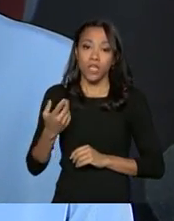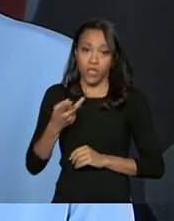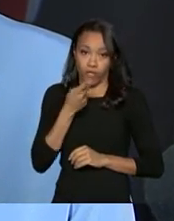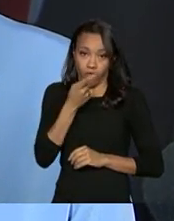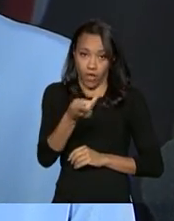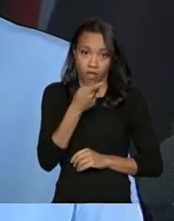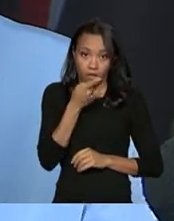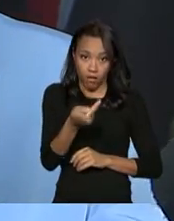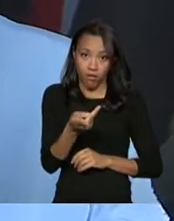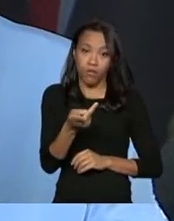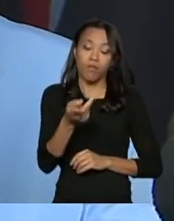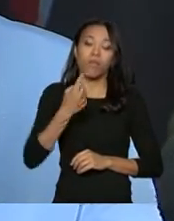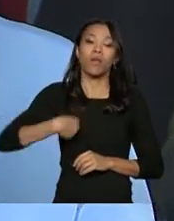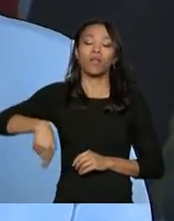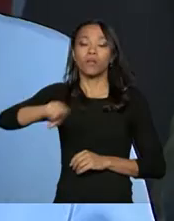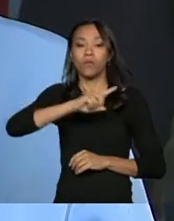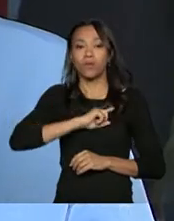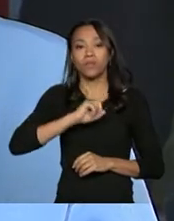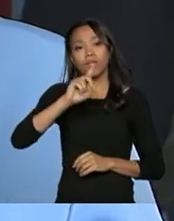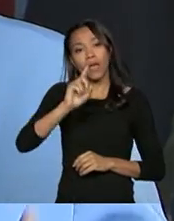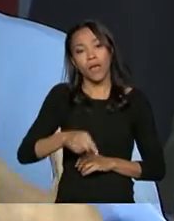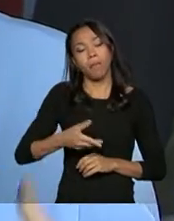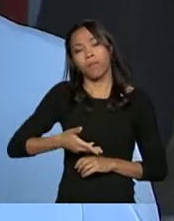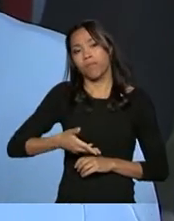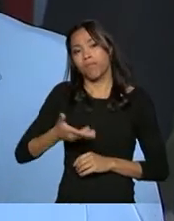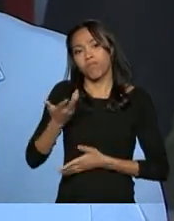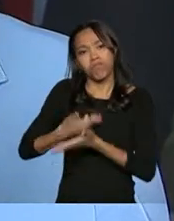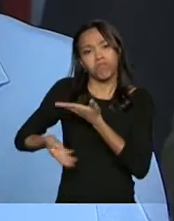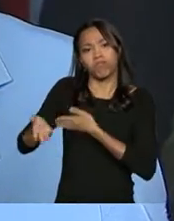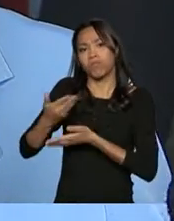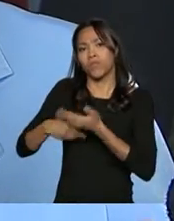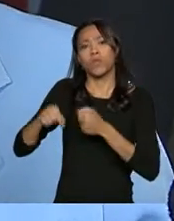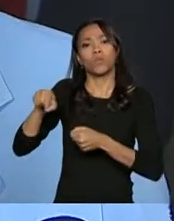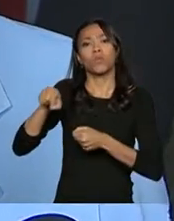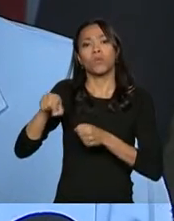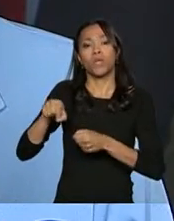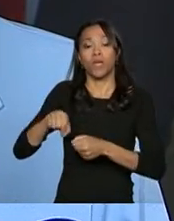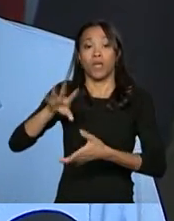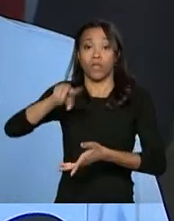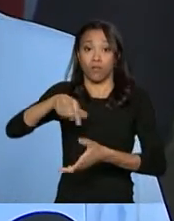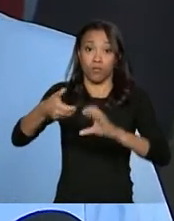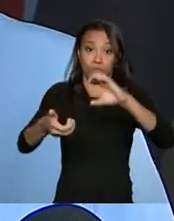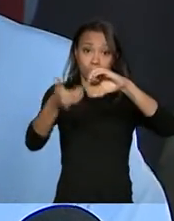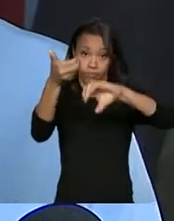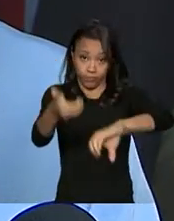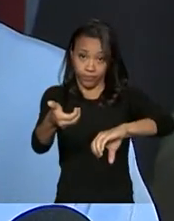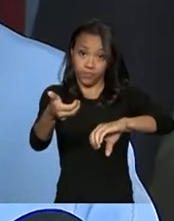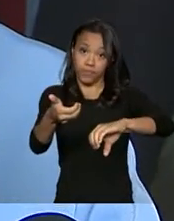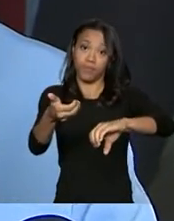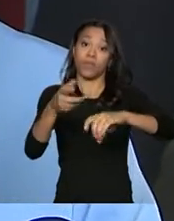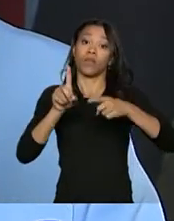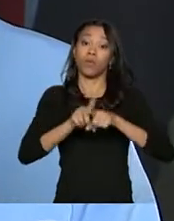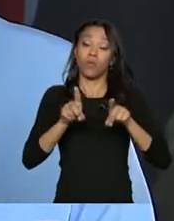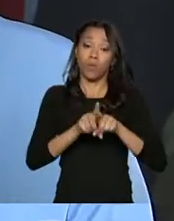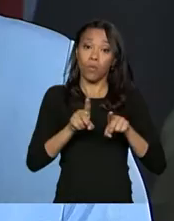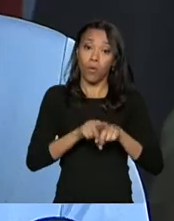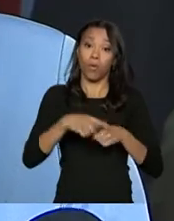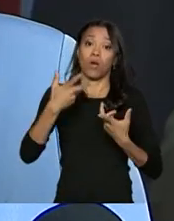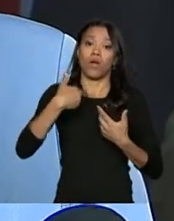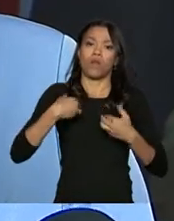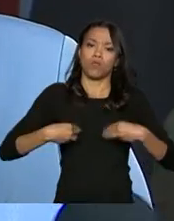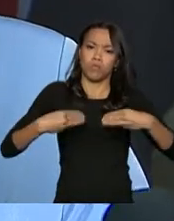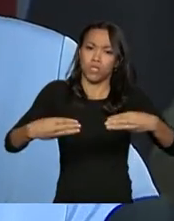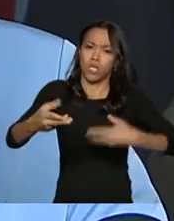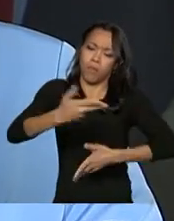nós é a melhor relação possível do executivo com o legislativo. Então nós olhamos essas